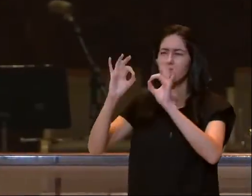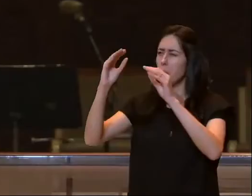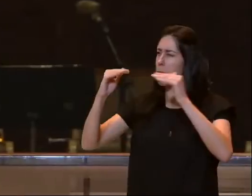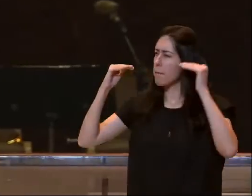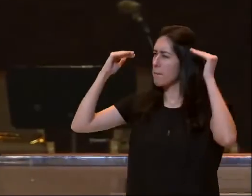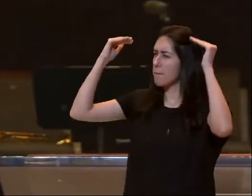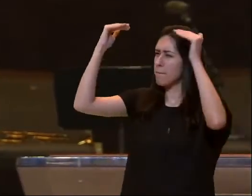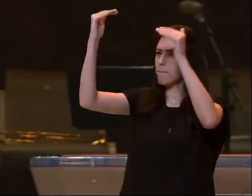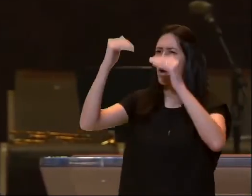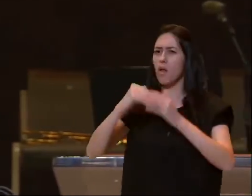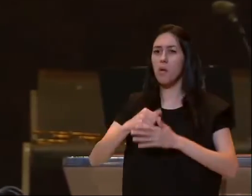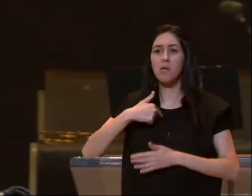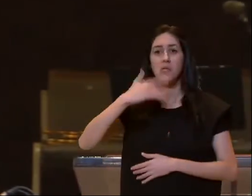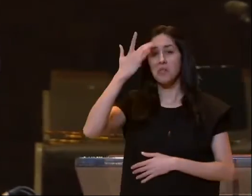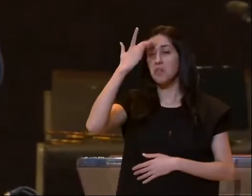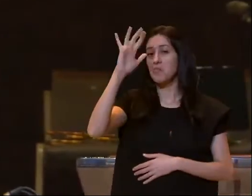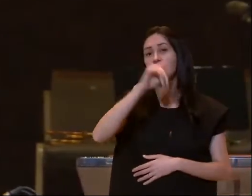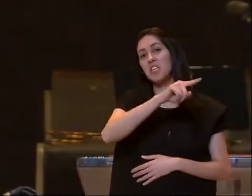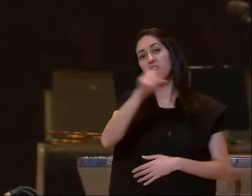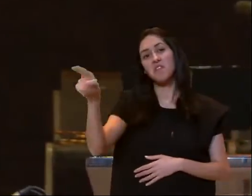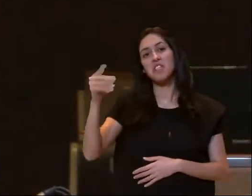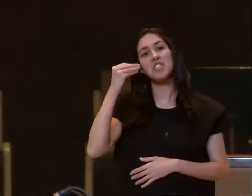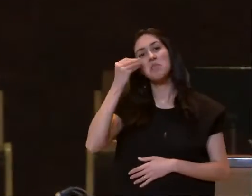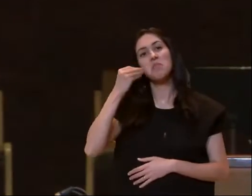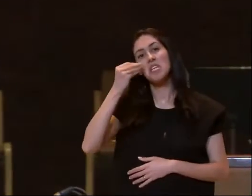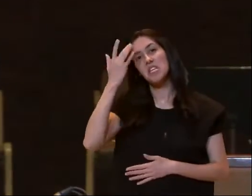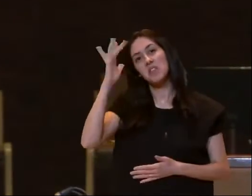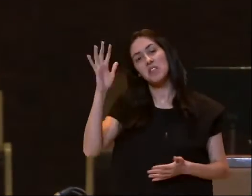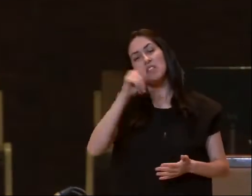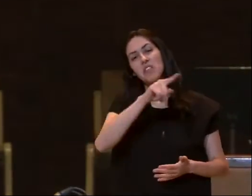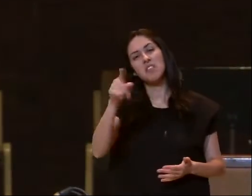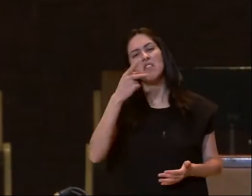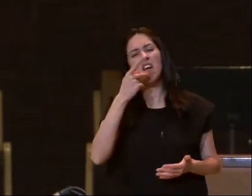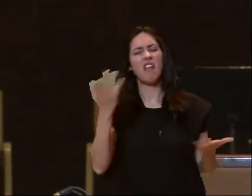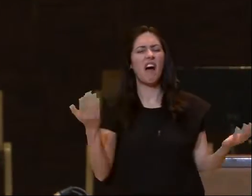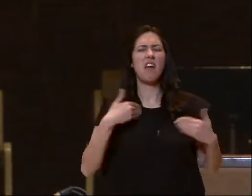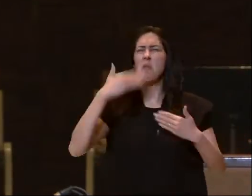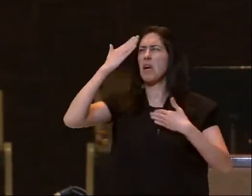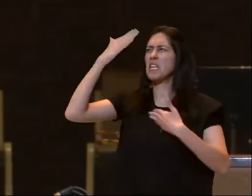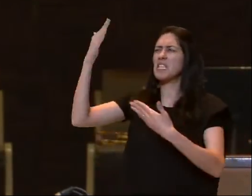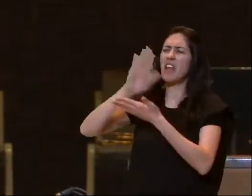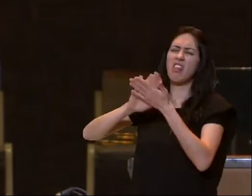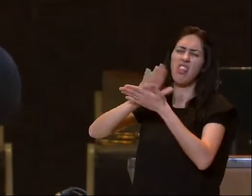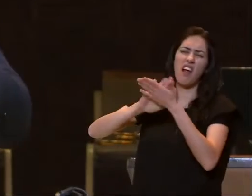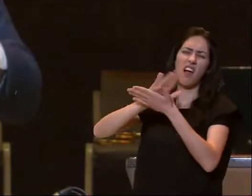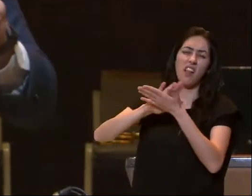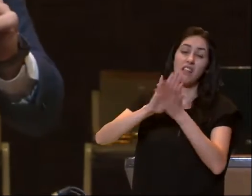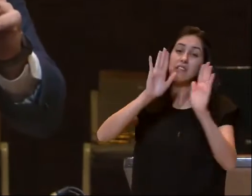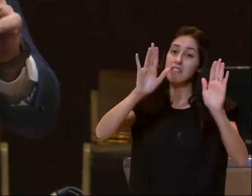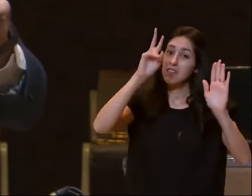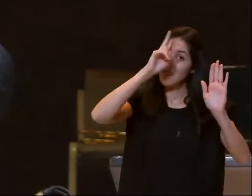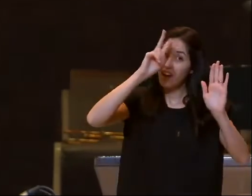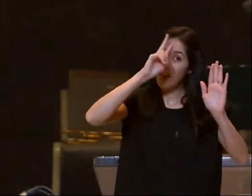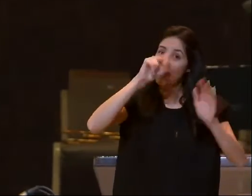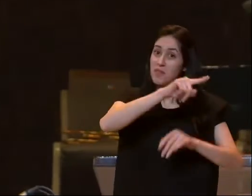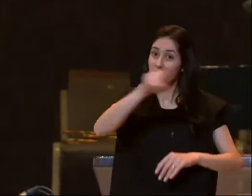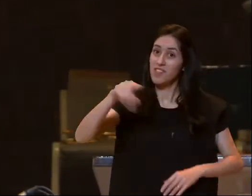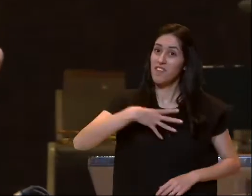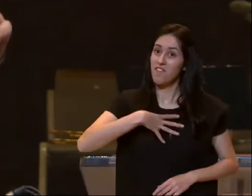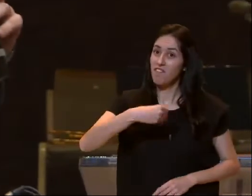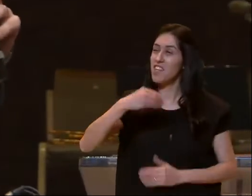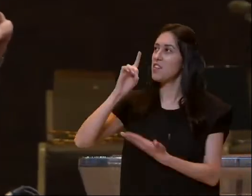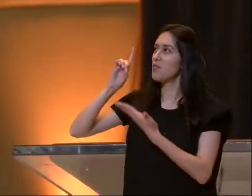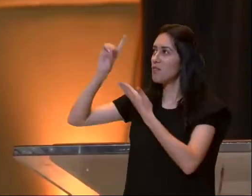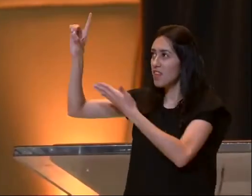não sei o que você tem passado, e talvez você diga, não há o que agradecer. Eu quero te lembrar, você é um herdeiro e você faz parte de